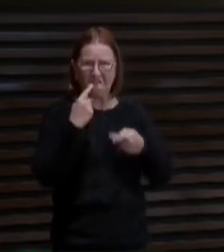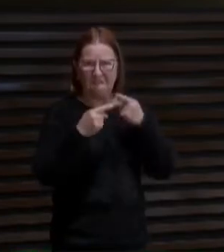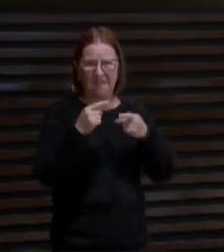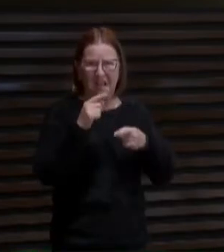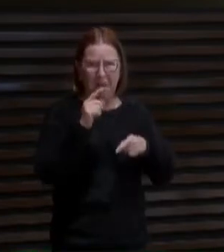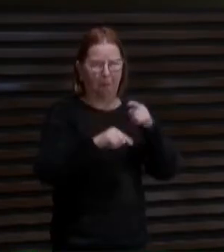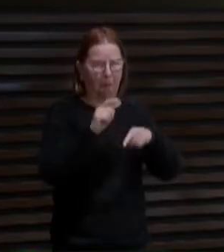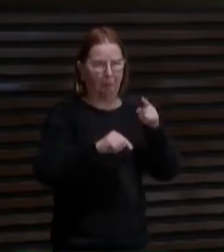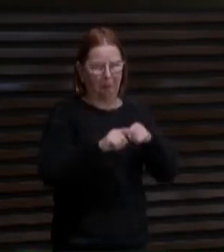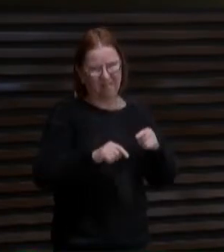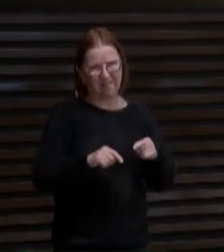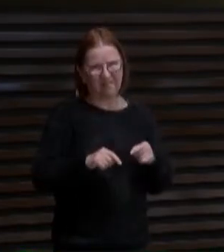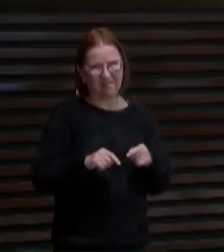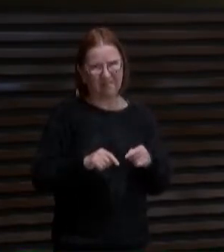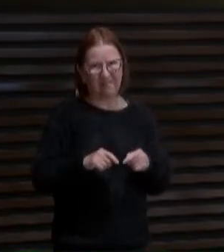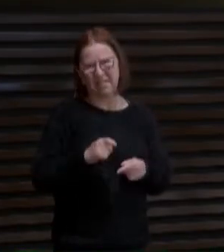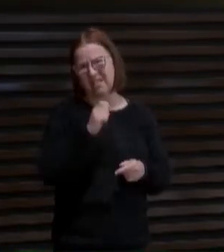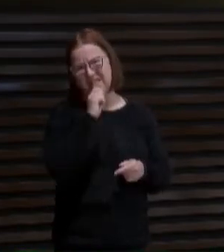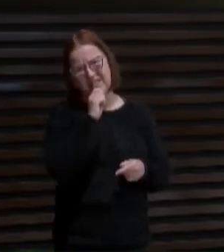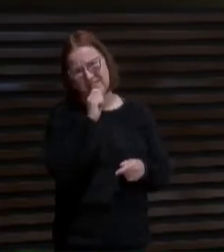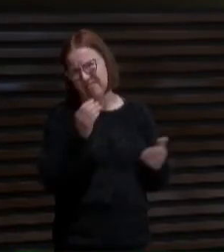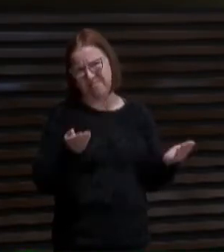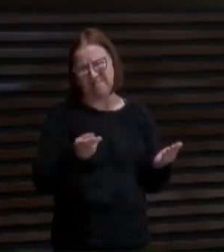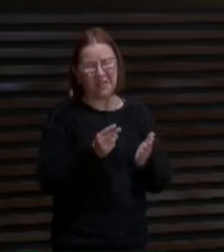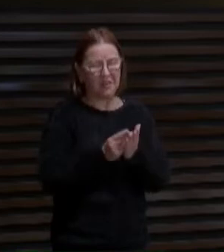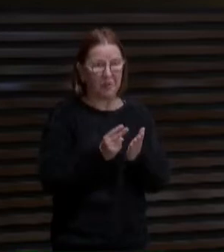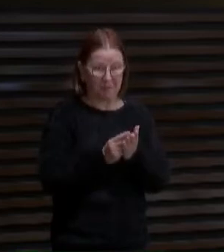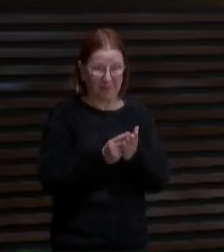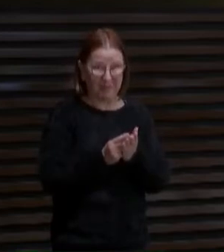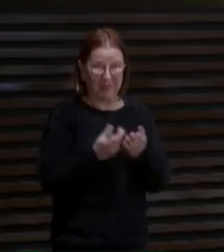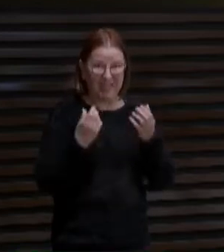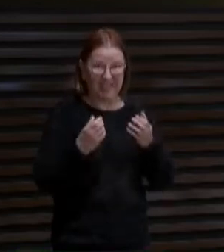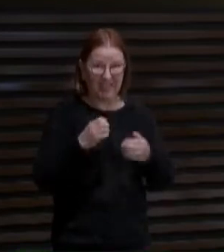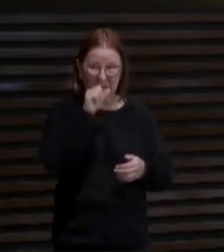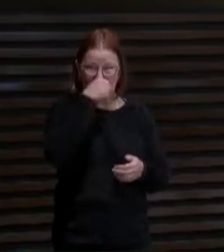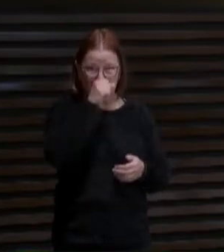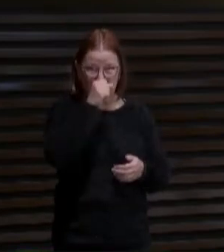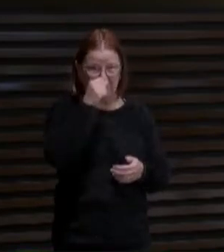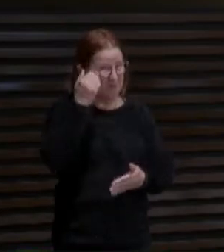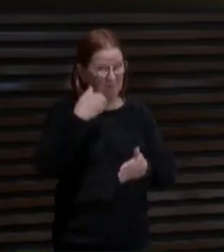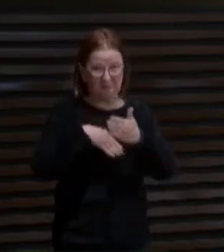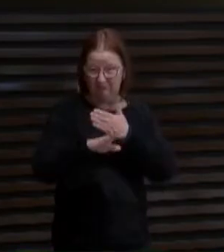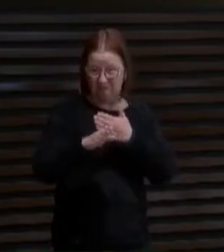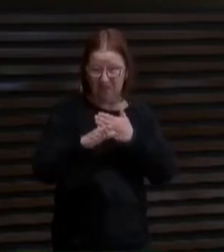do chiqueiro o problema do indivíduo reside na sua natureza